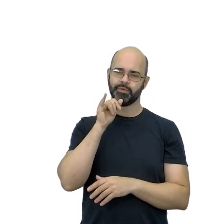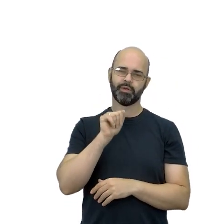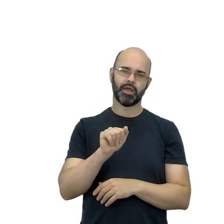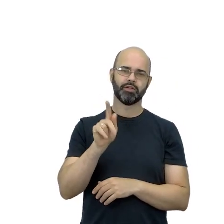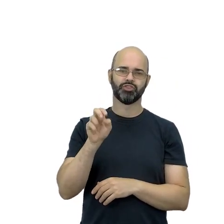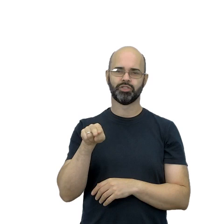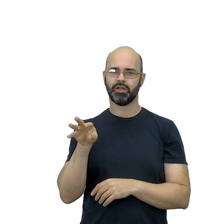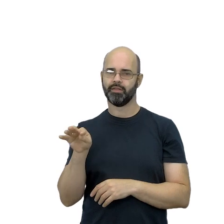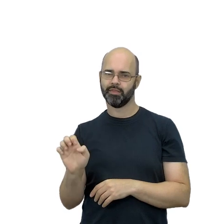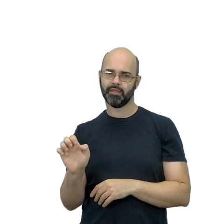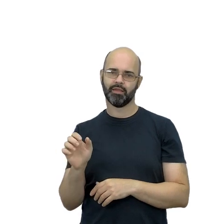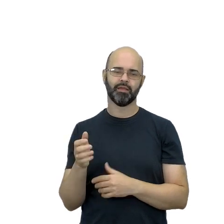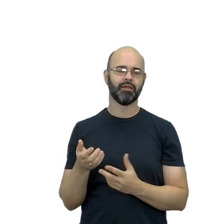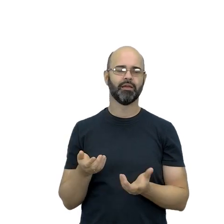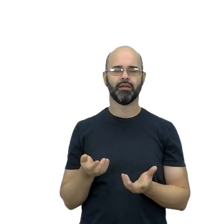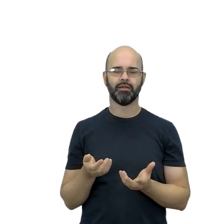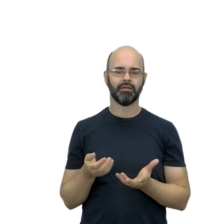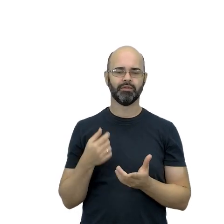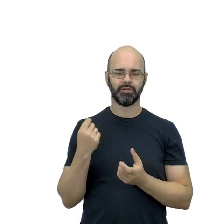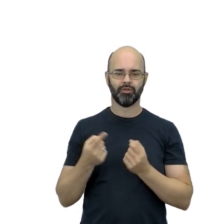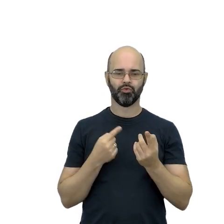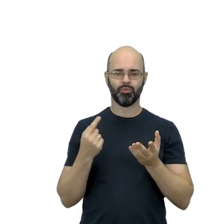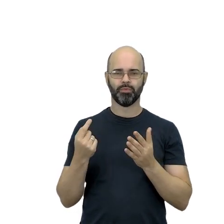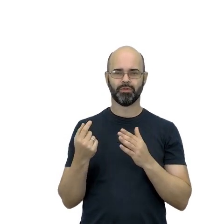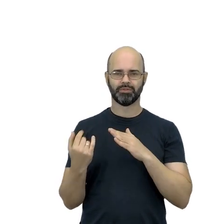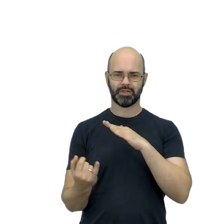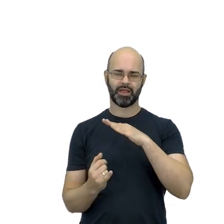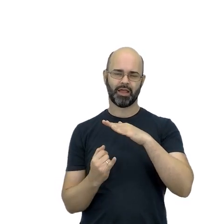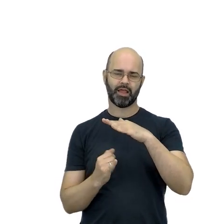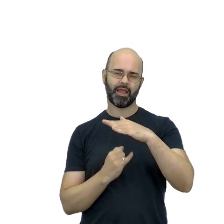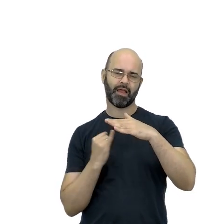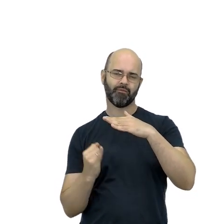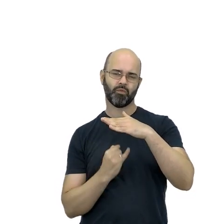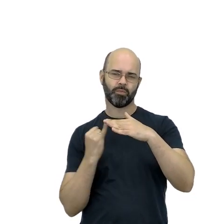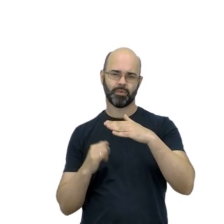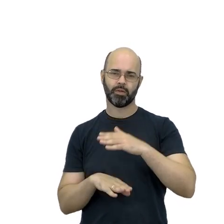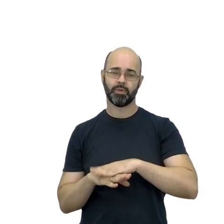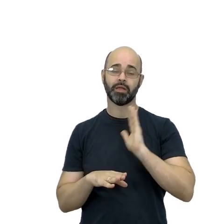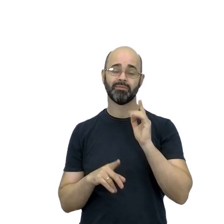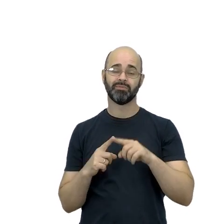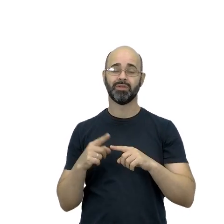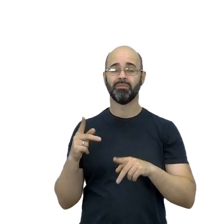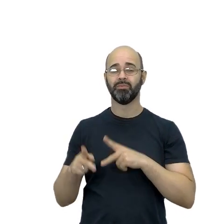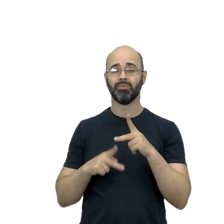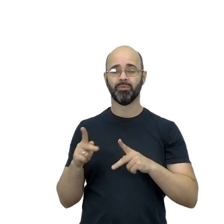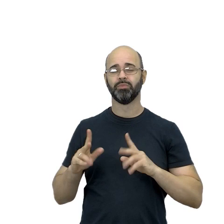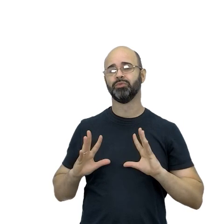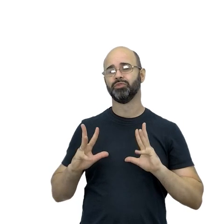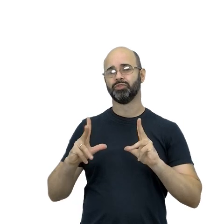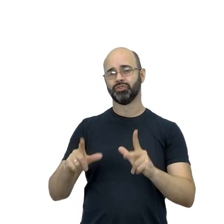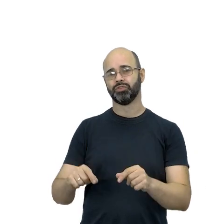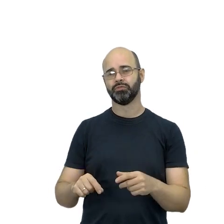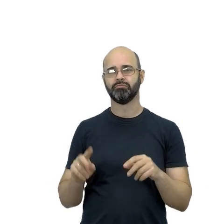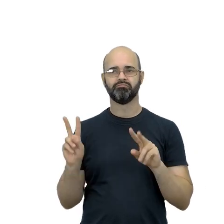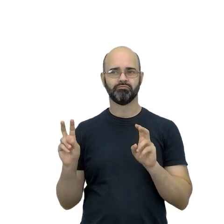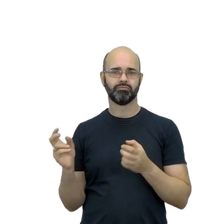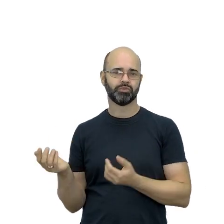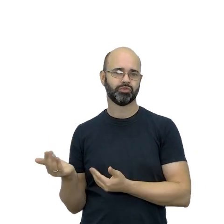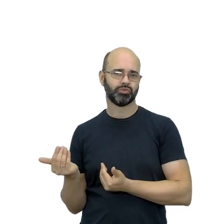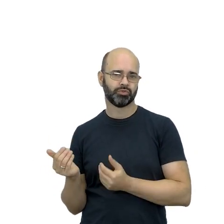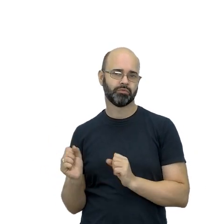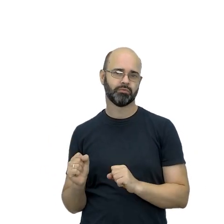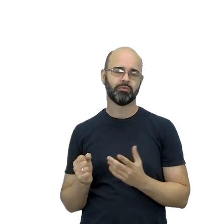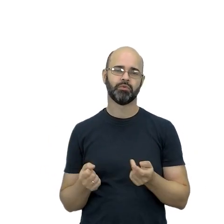tem algumas expressões mais, assim, informais, mas porque é um público voltado de modo geral, né, que pode atender jovens,